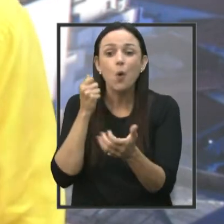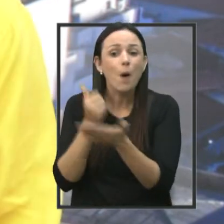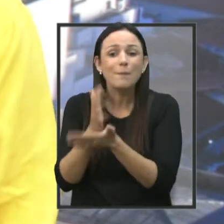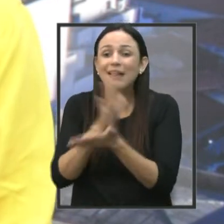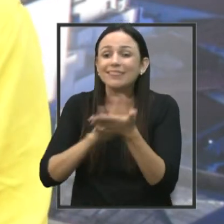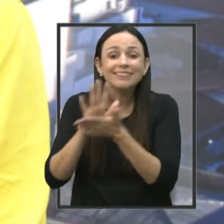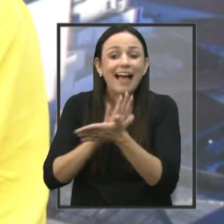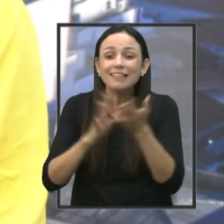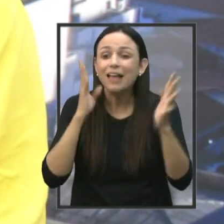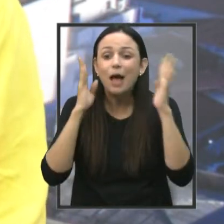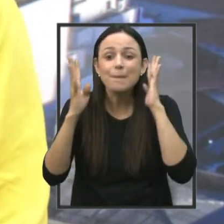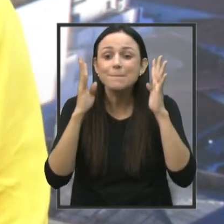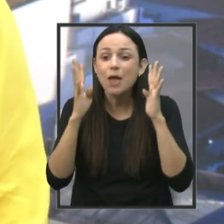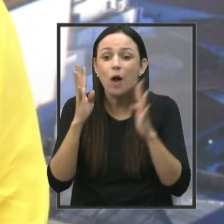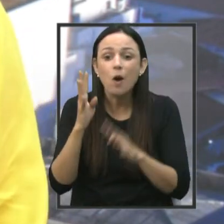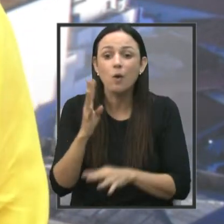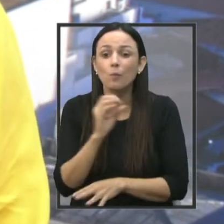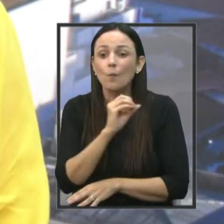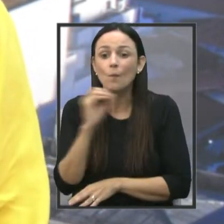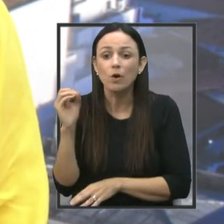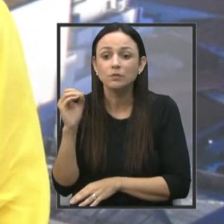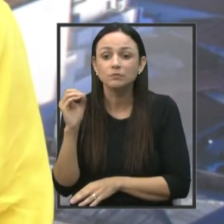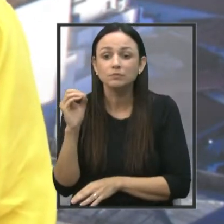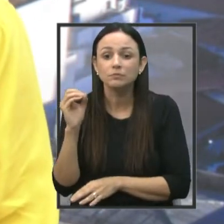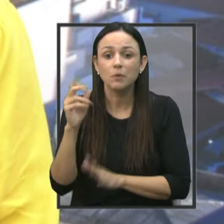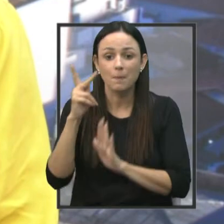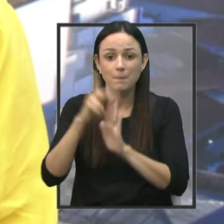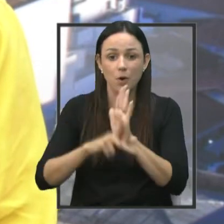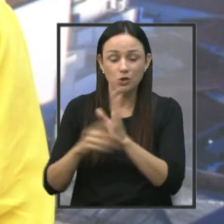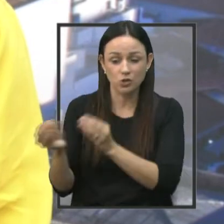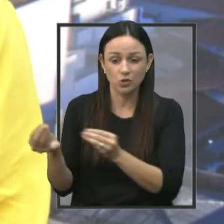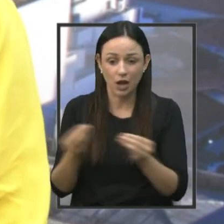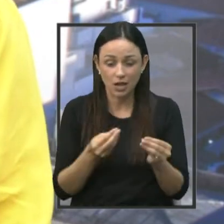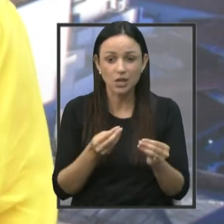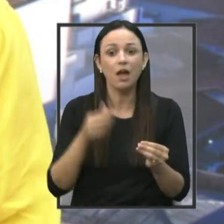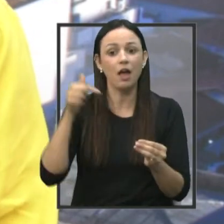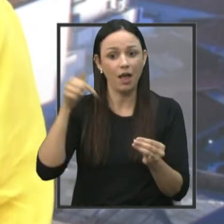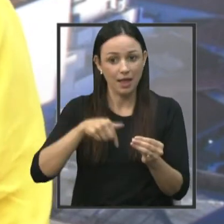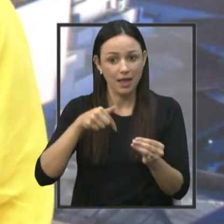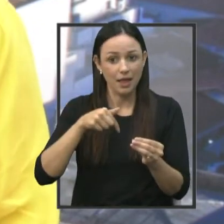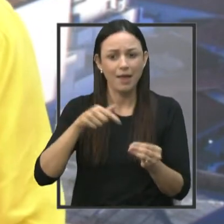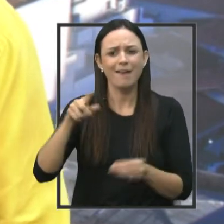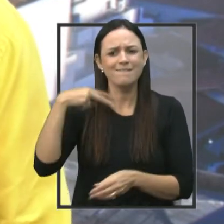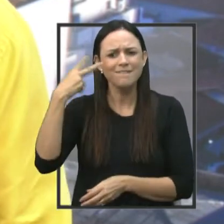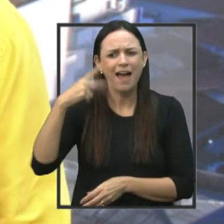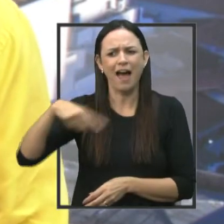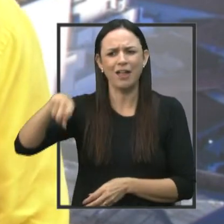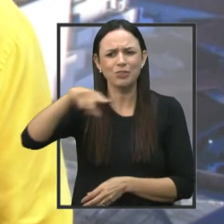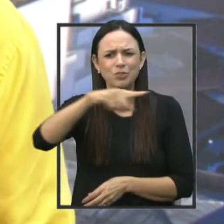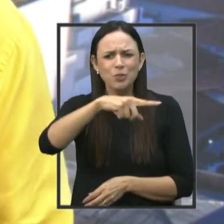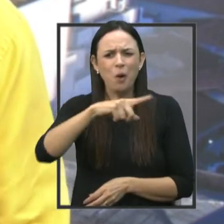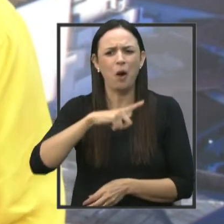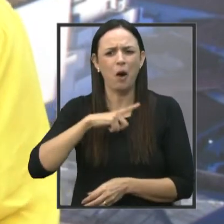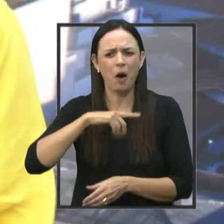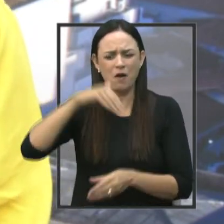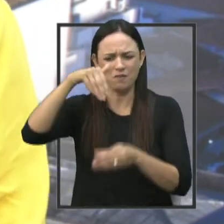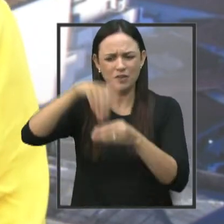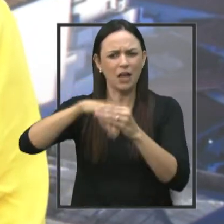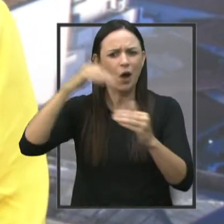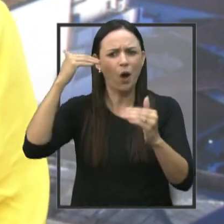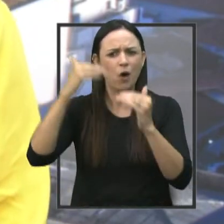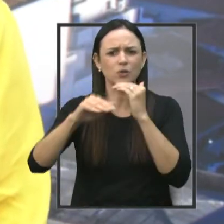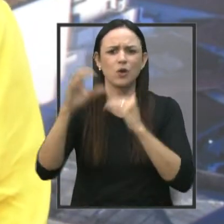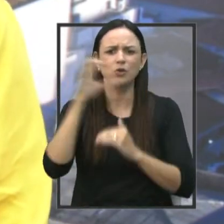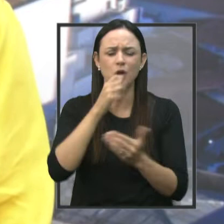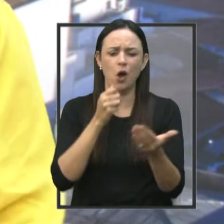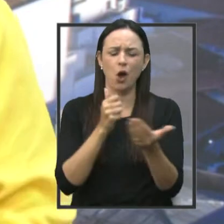caminhão. Veio um projeto para casa, vereadores tiveram coragem de votar contrário à urgência da